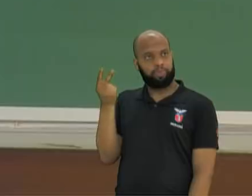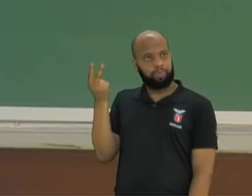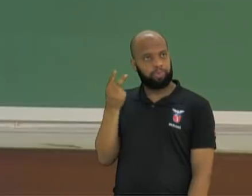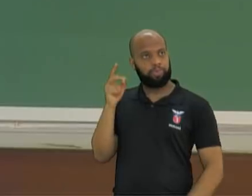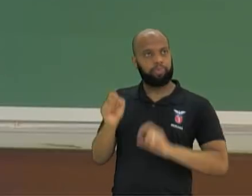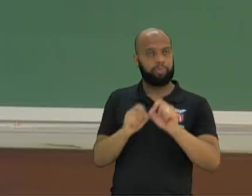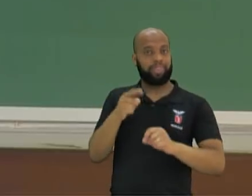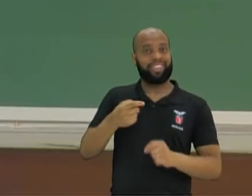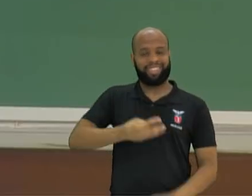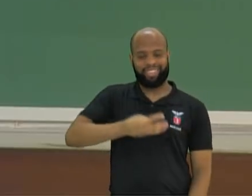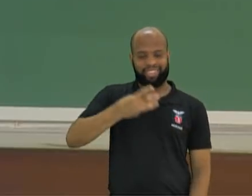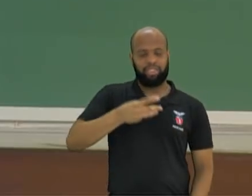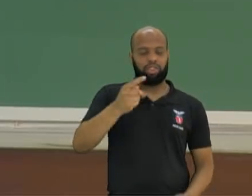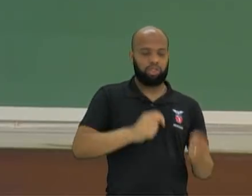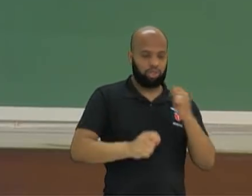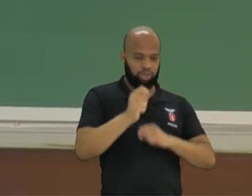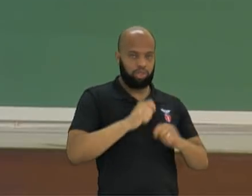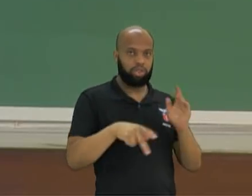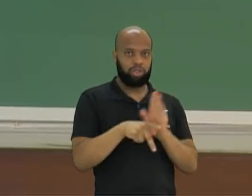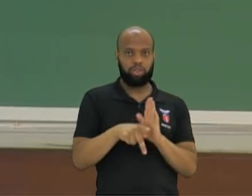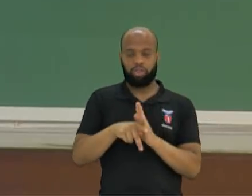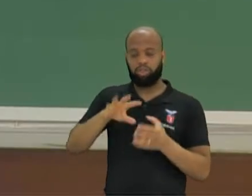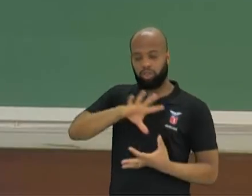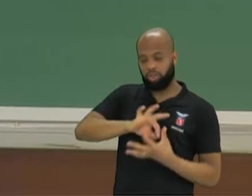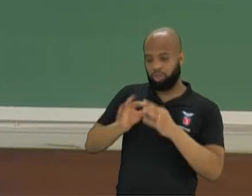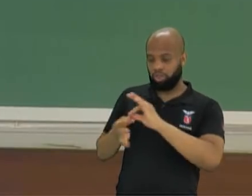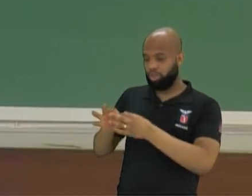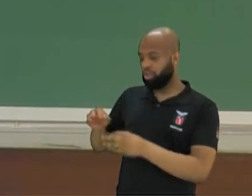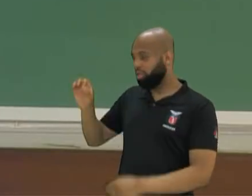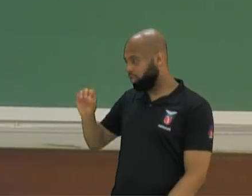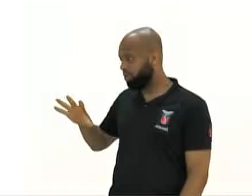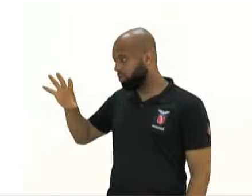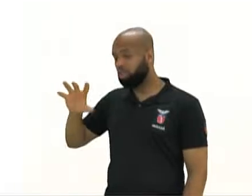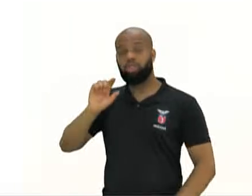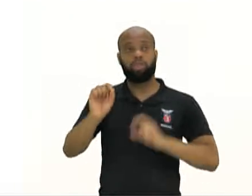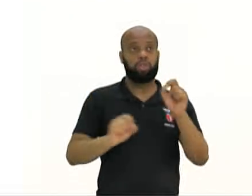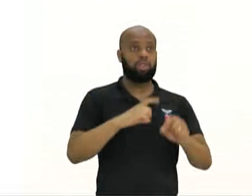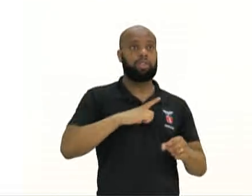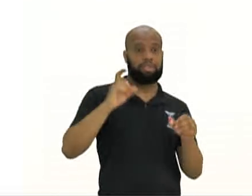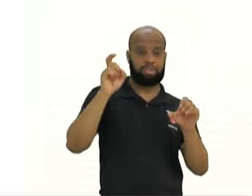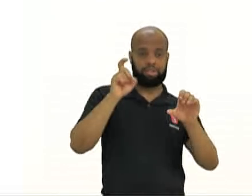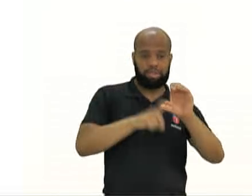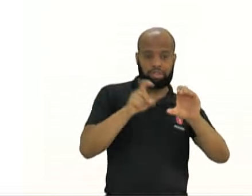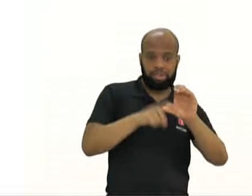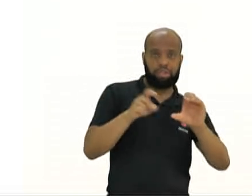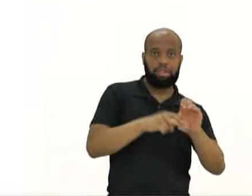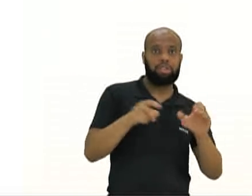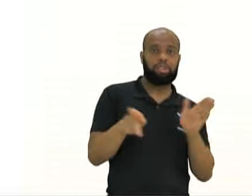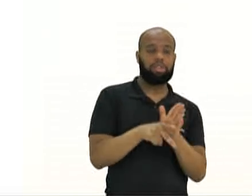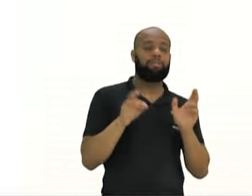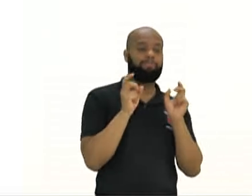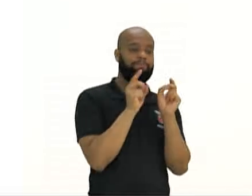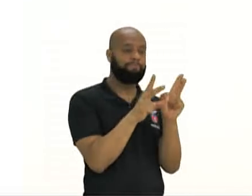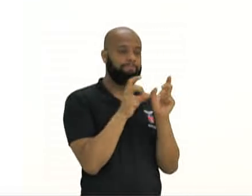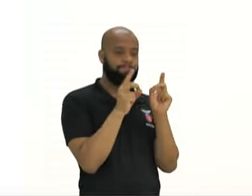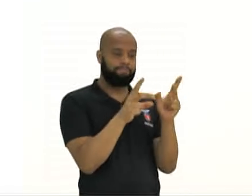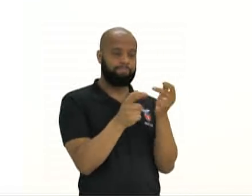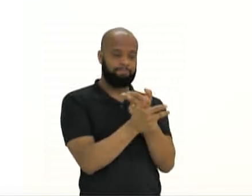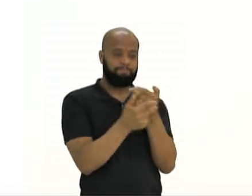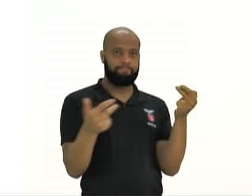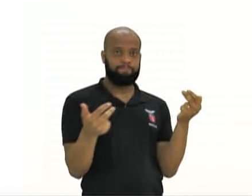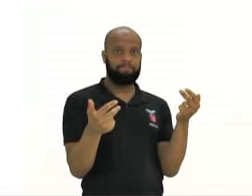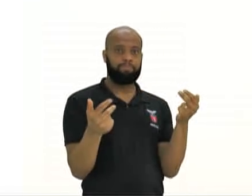terceira economia do continente Oceania, né? Ela é altamente dependente de exportações de